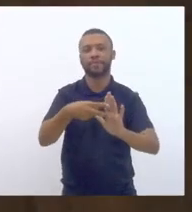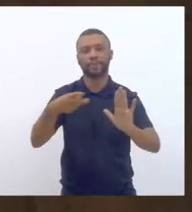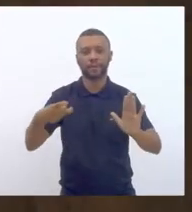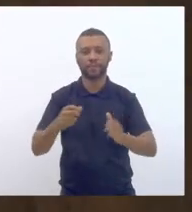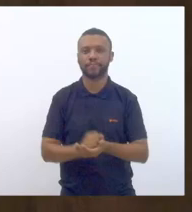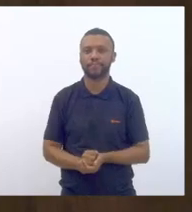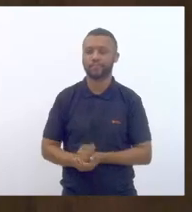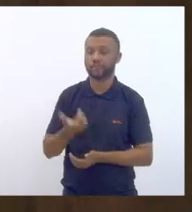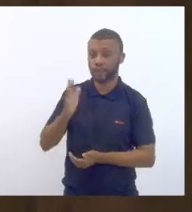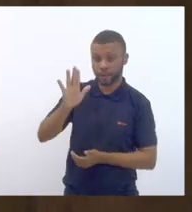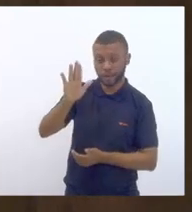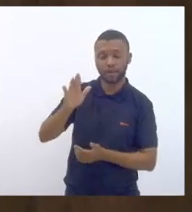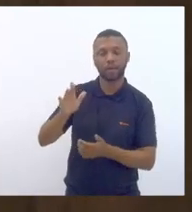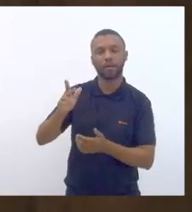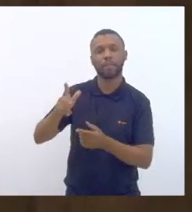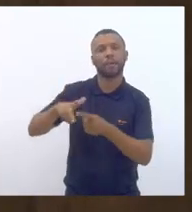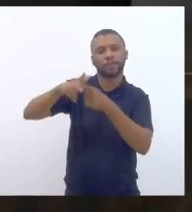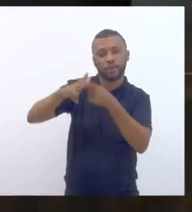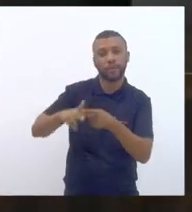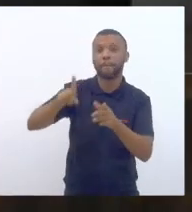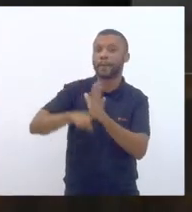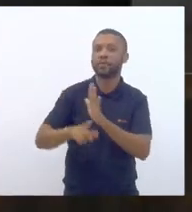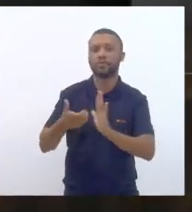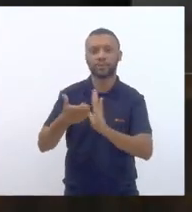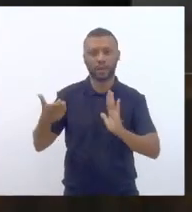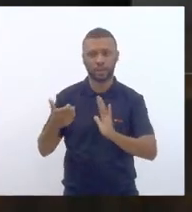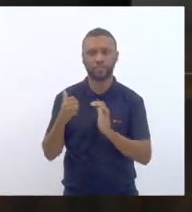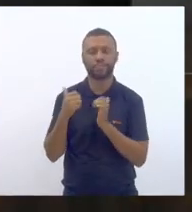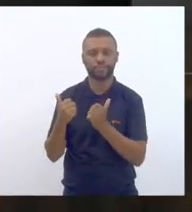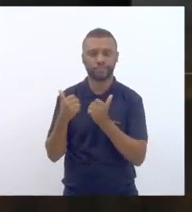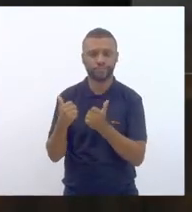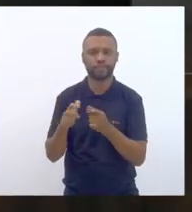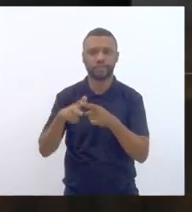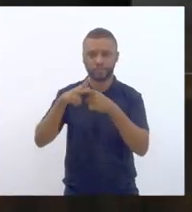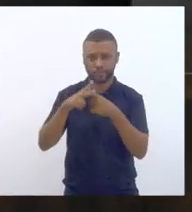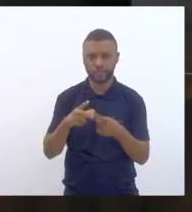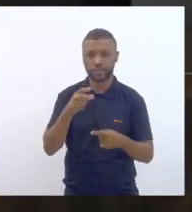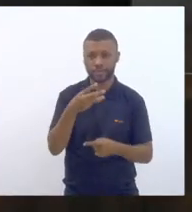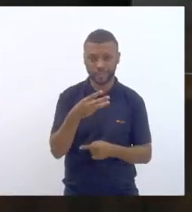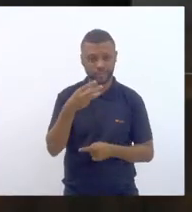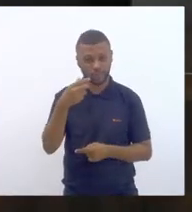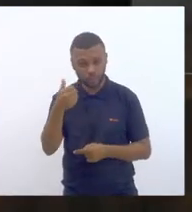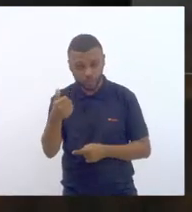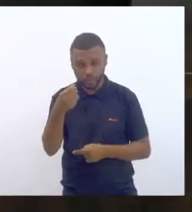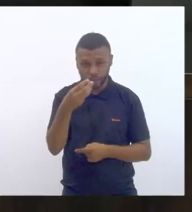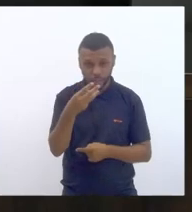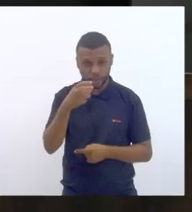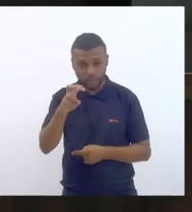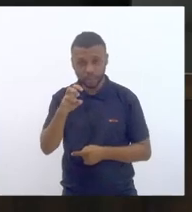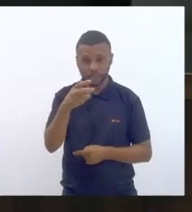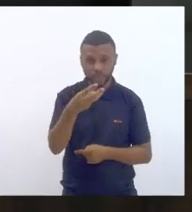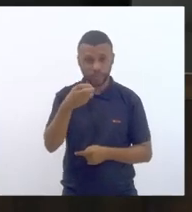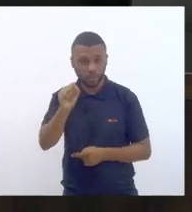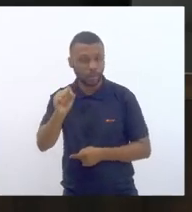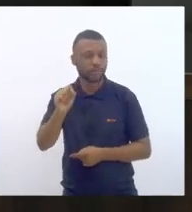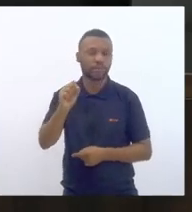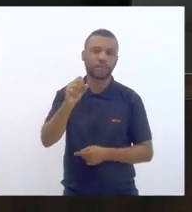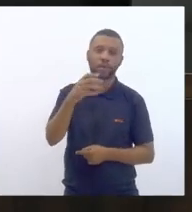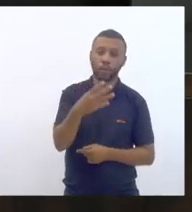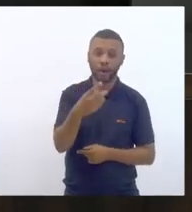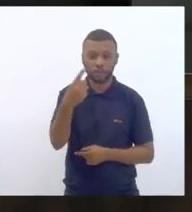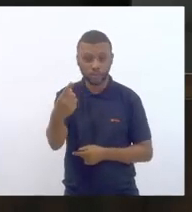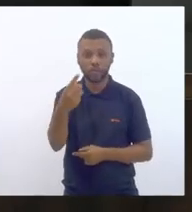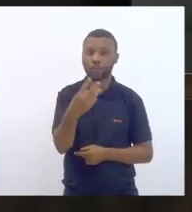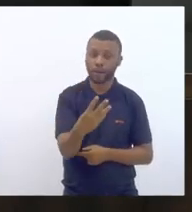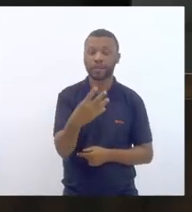Pela manutenção, salvo os destaques, senhor presidente. Então, nós vamos pela manutenção. 31º, 34º, 35º, 38º,